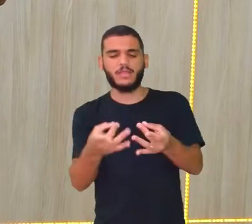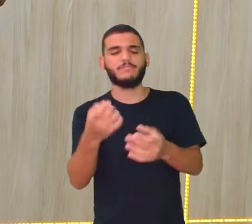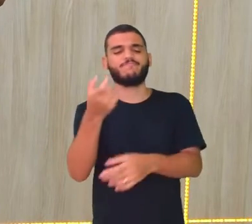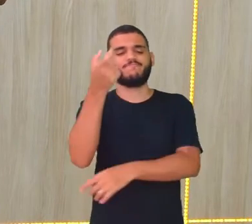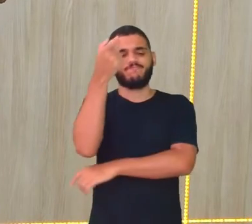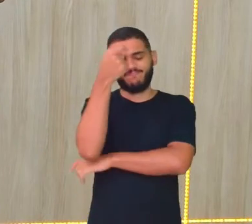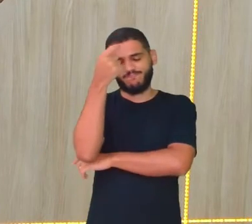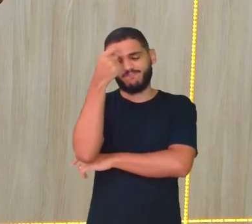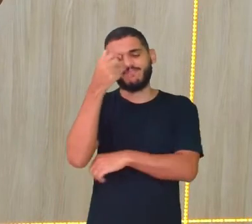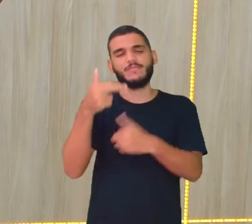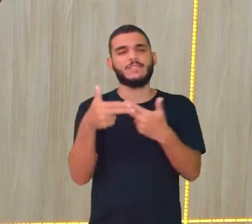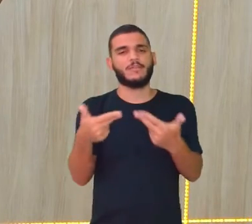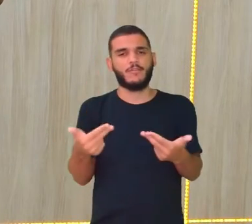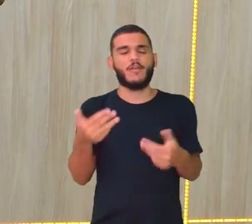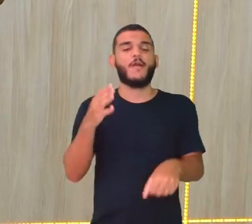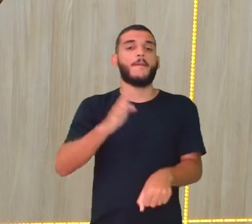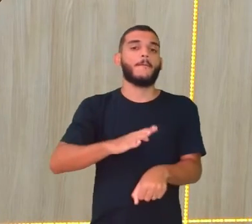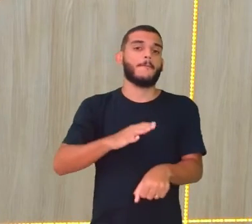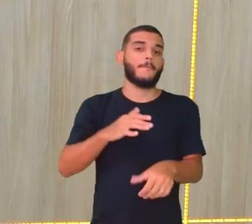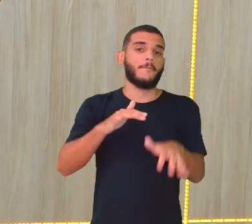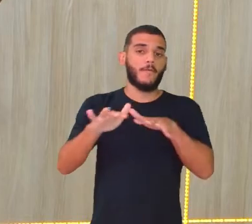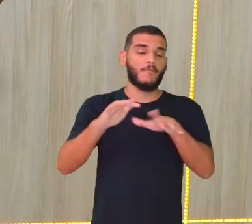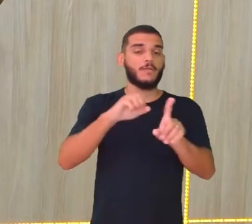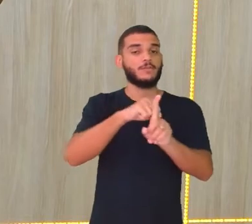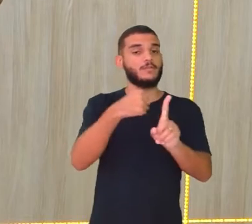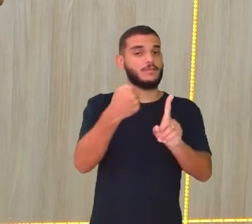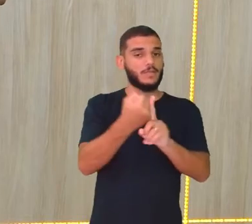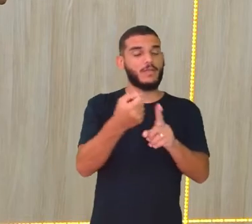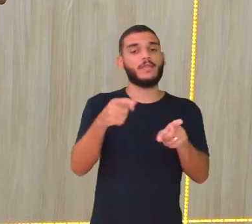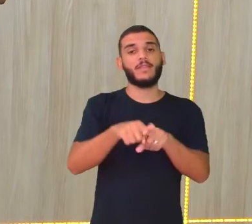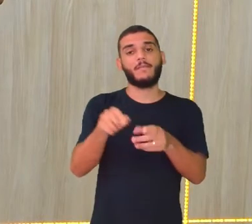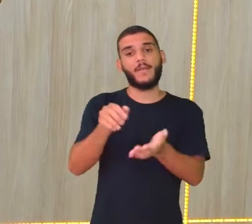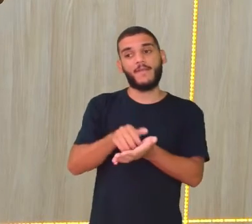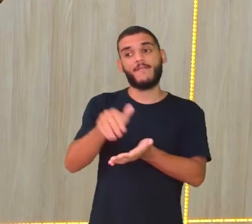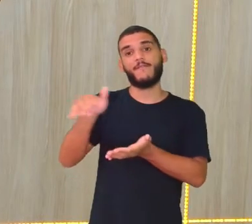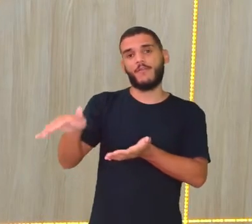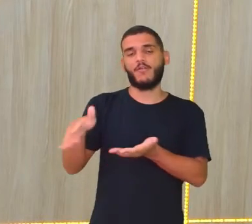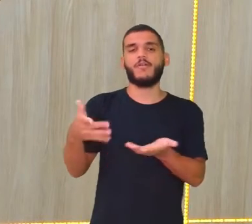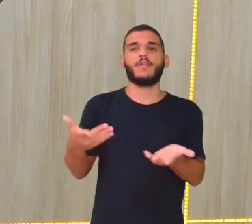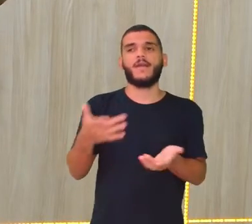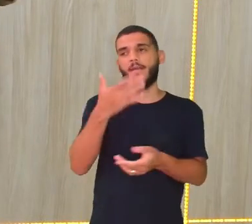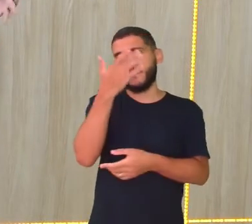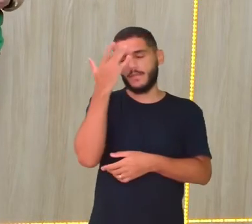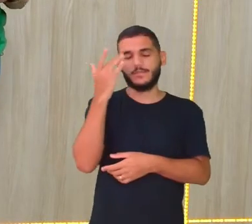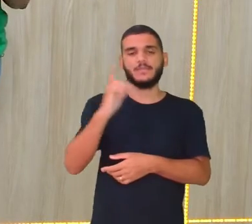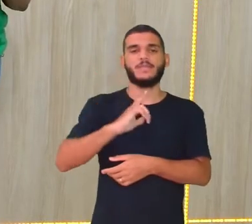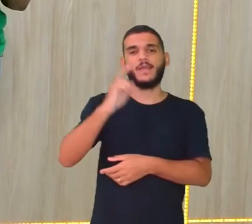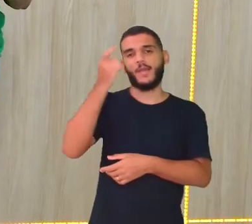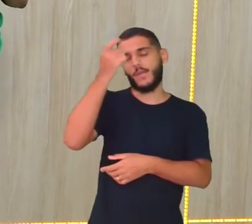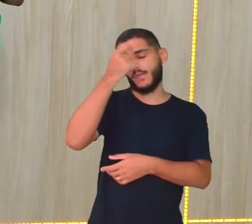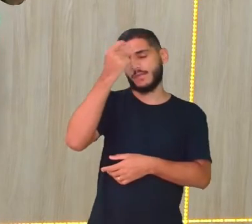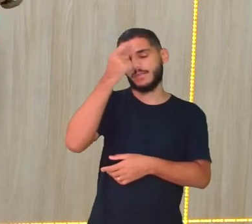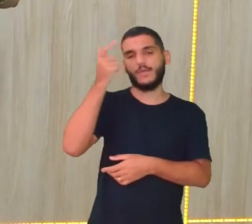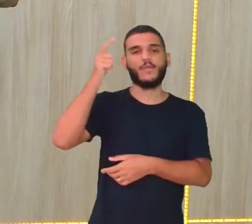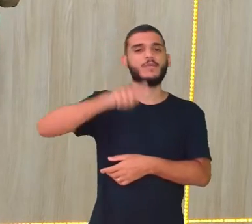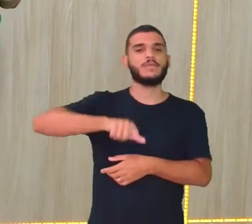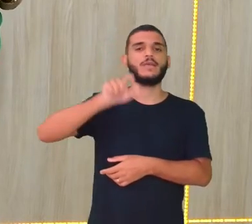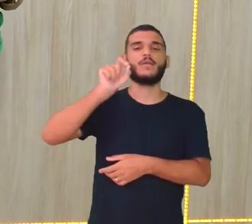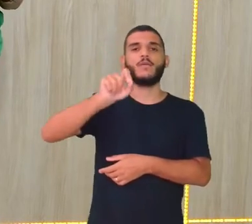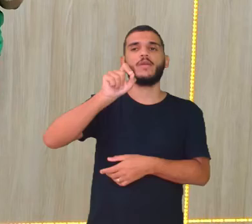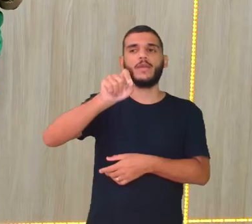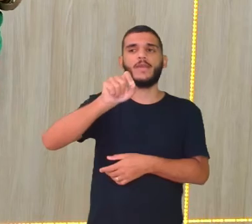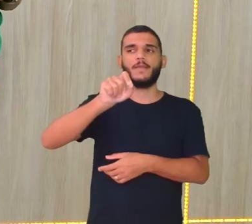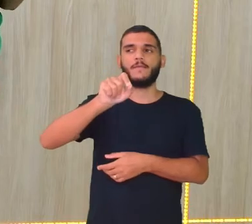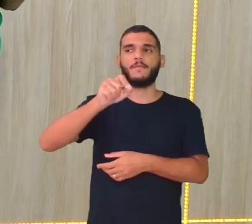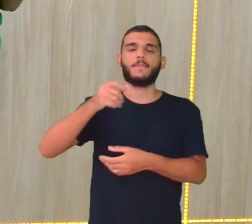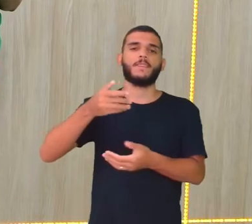consciência disso e nos movimentos sociais e fora dos movimentos também, pessoas com consciência que conseguem passar essas